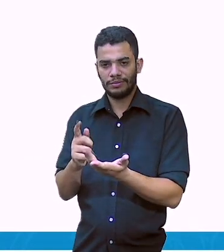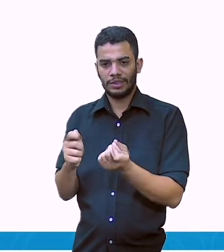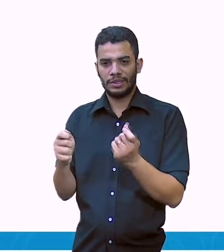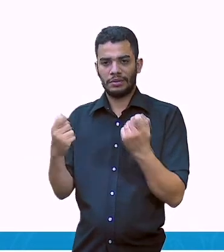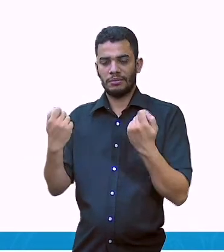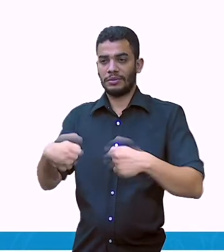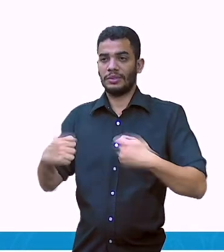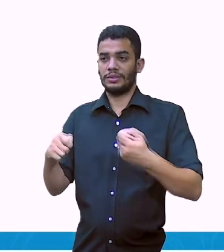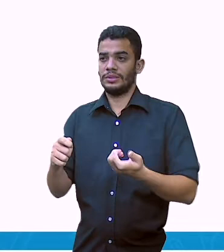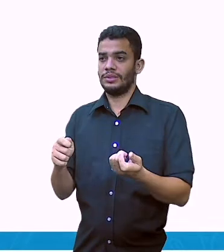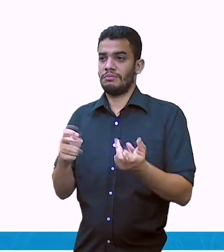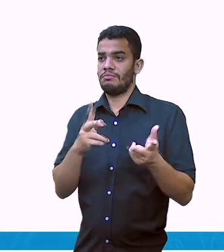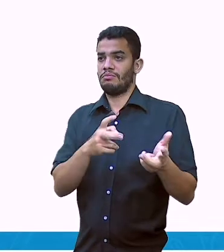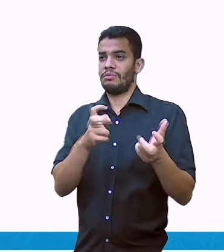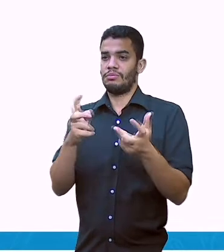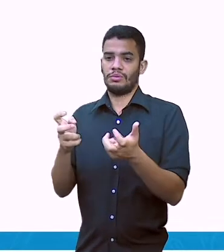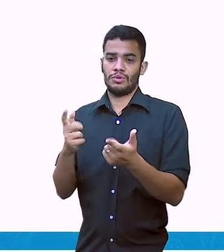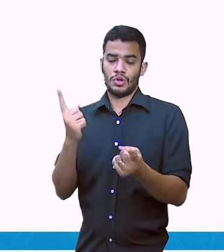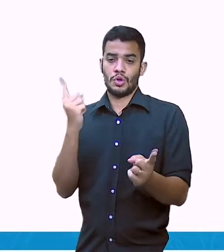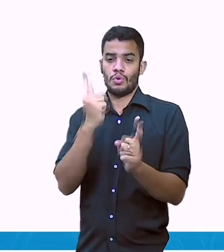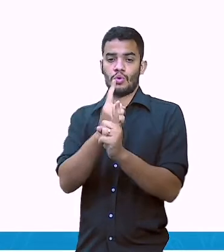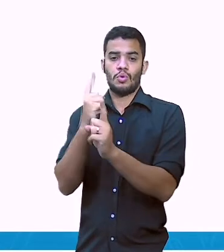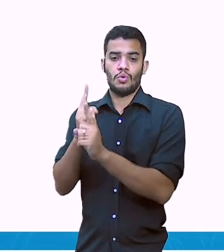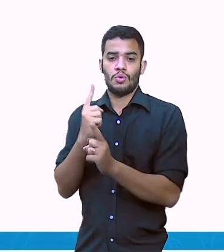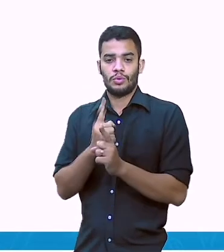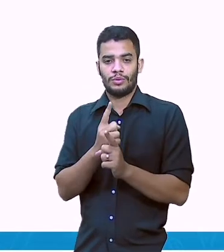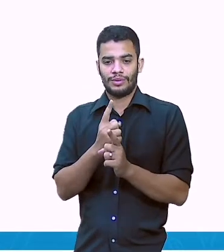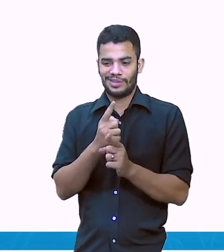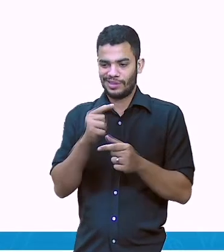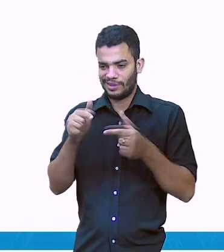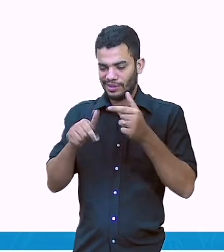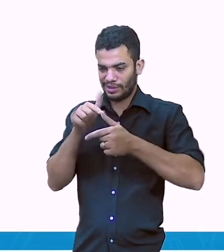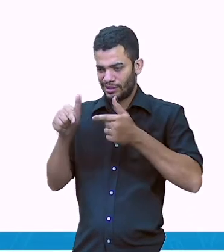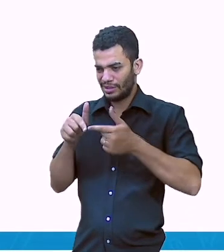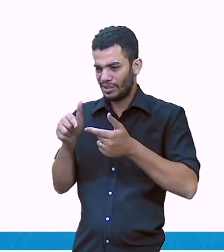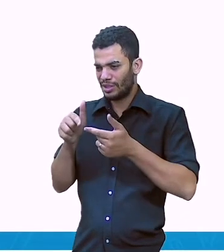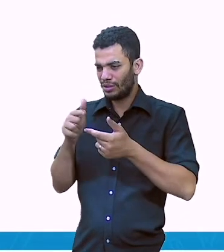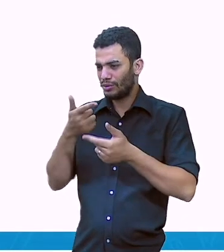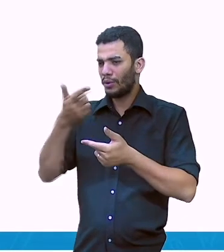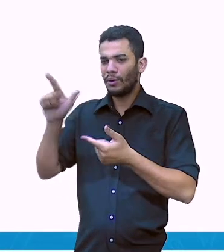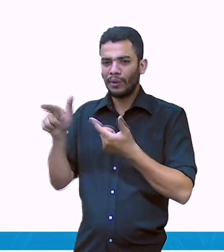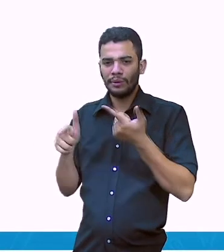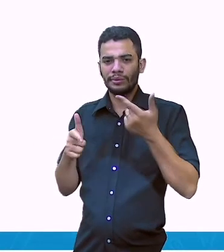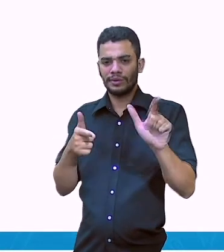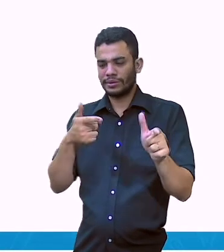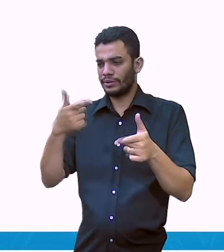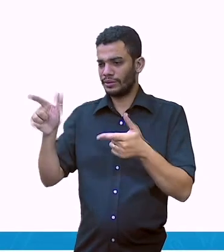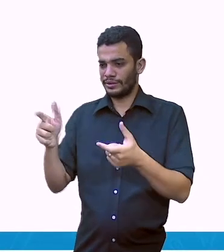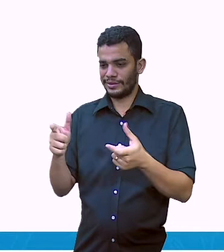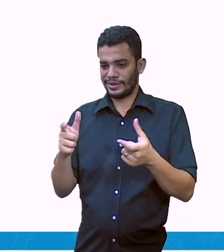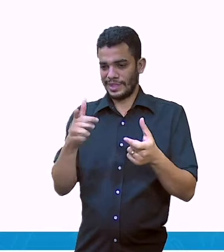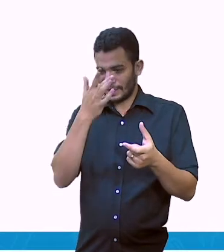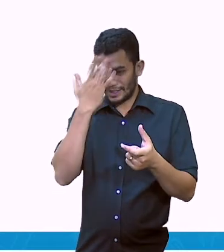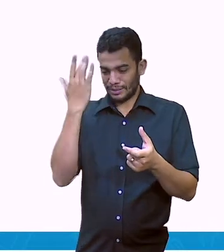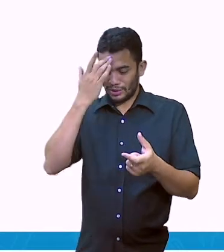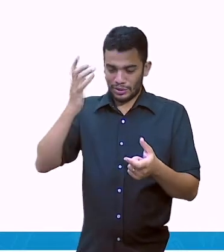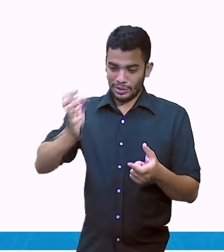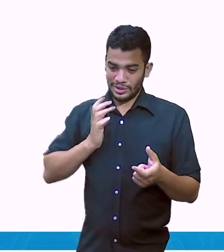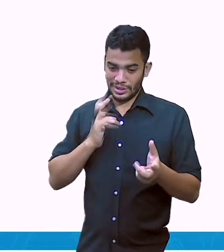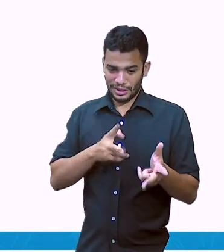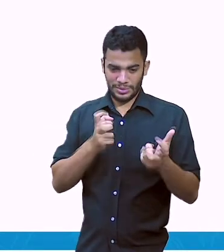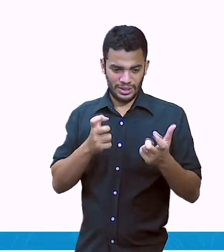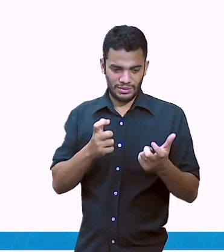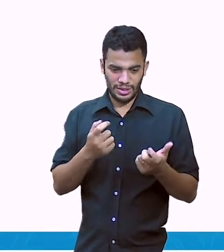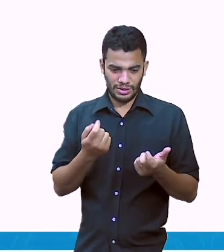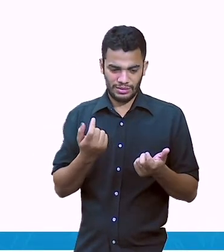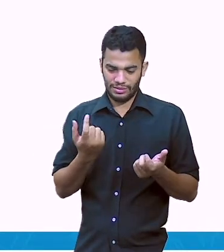essa atividade econômica foi se tornando cada vez menos lucrativa. E se